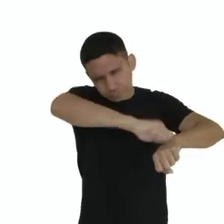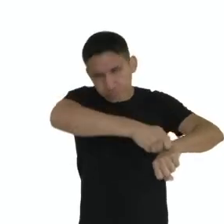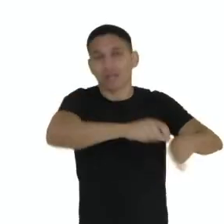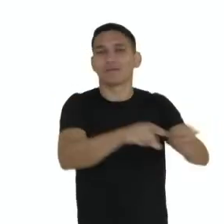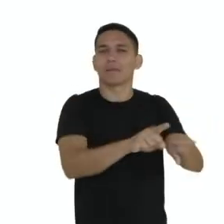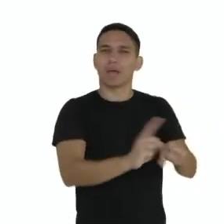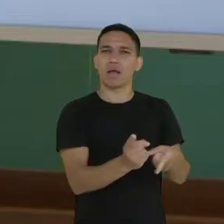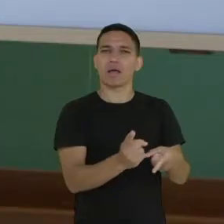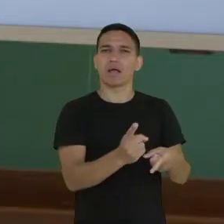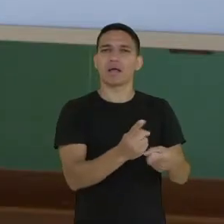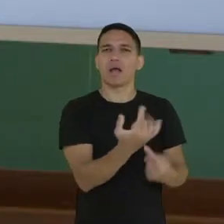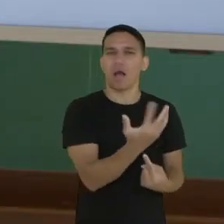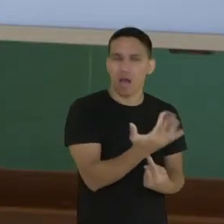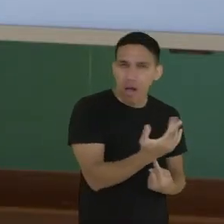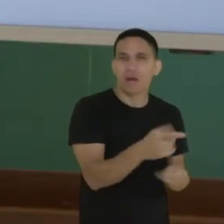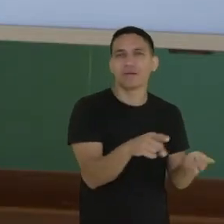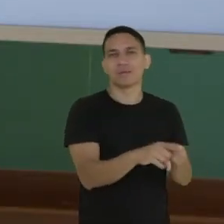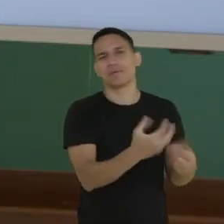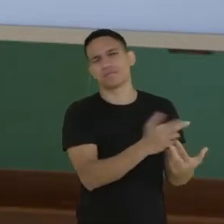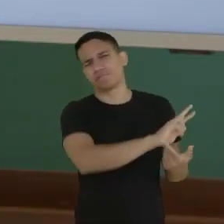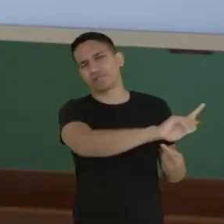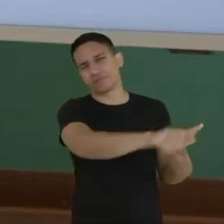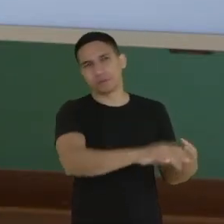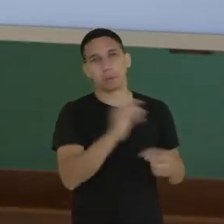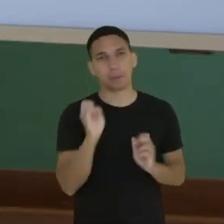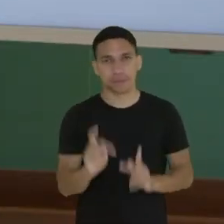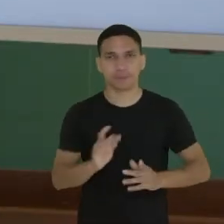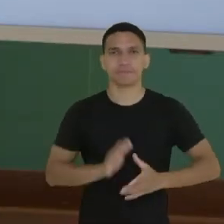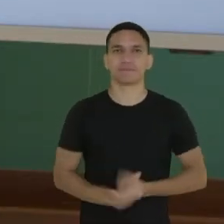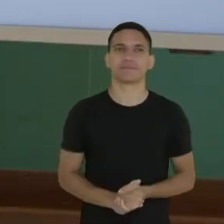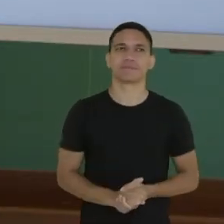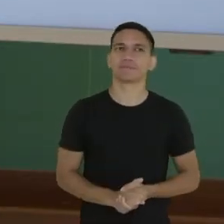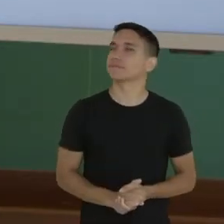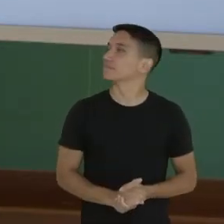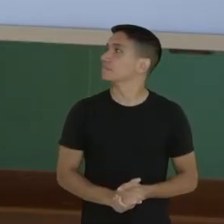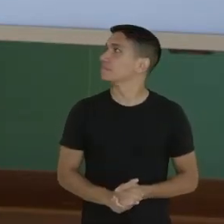gás natural. Certo? Bem,